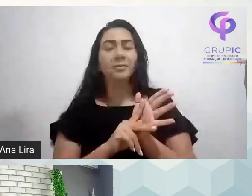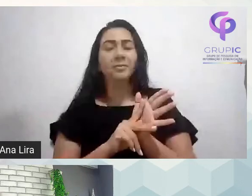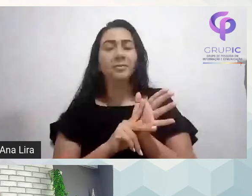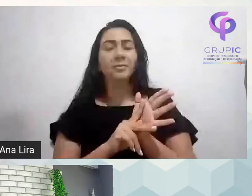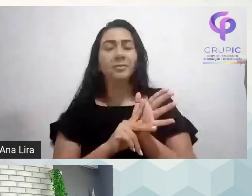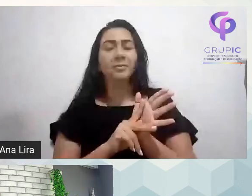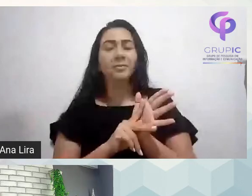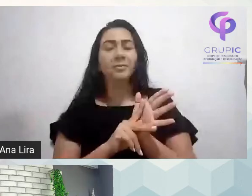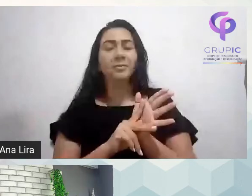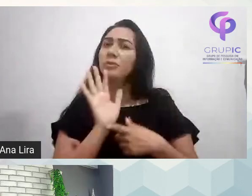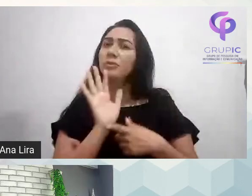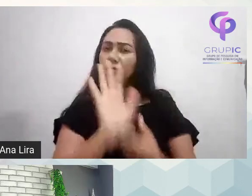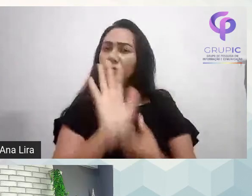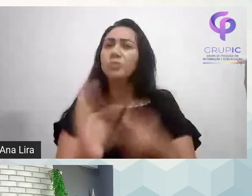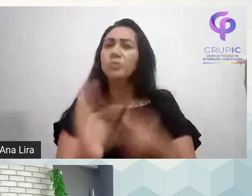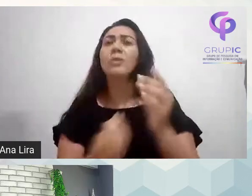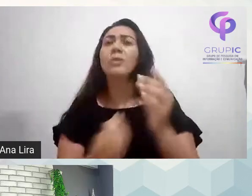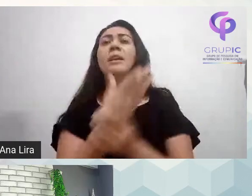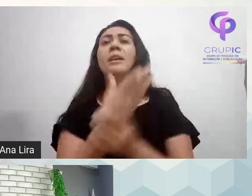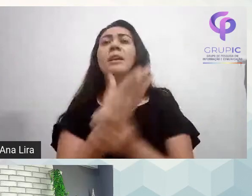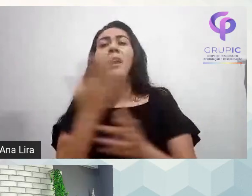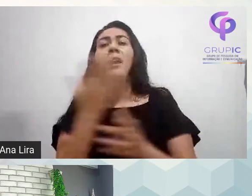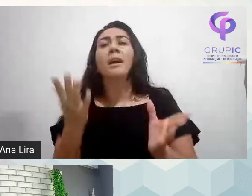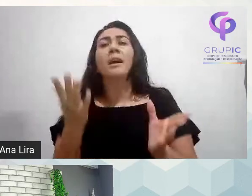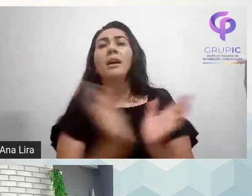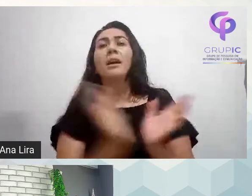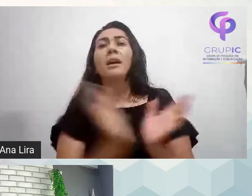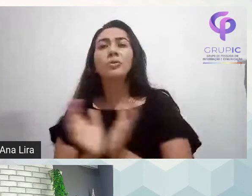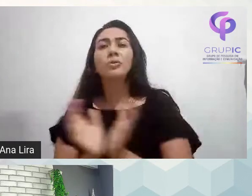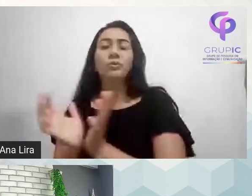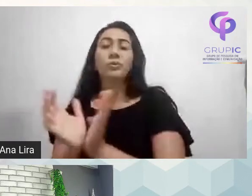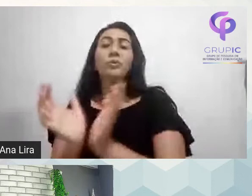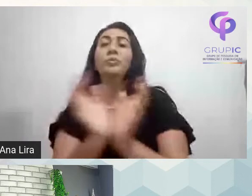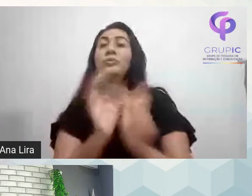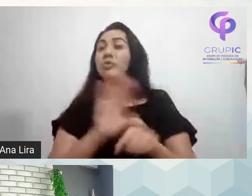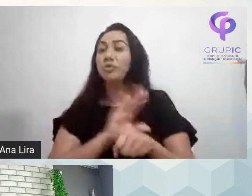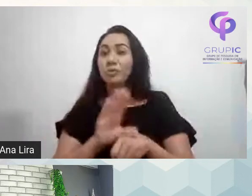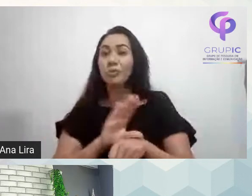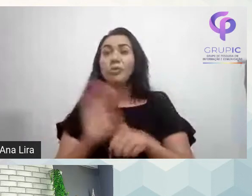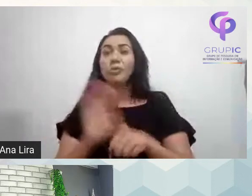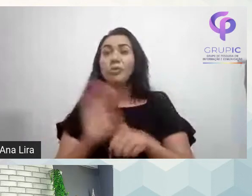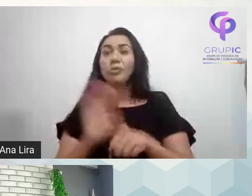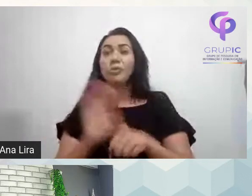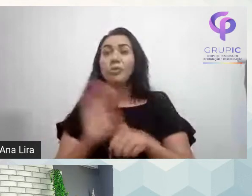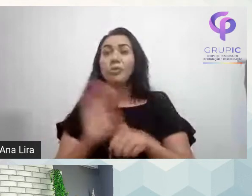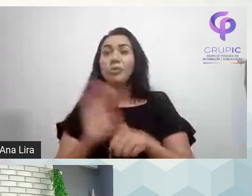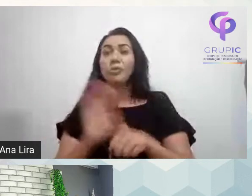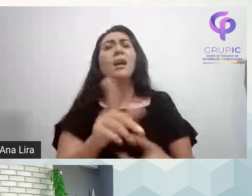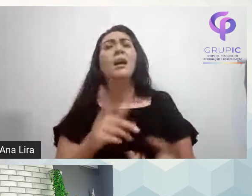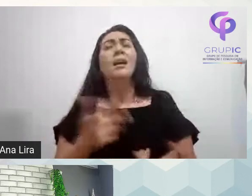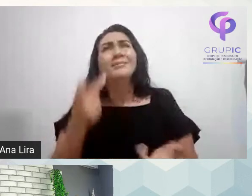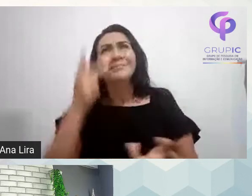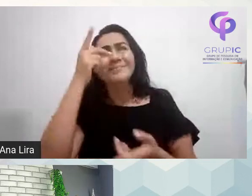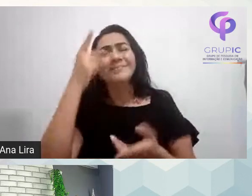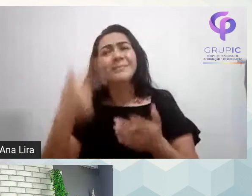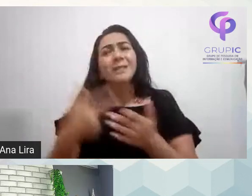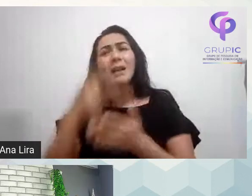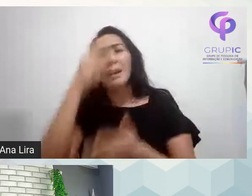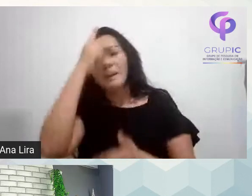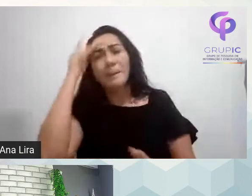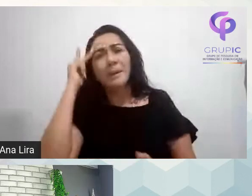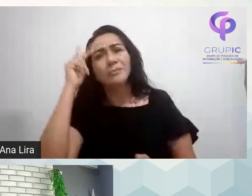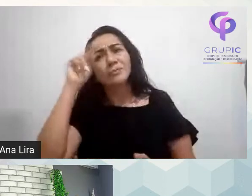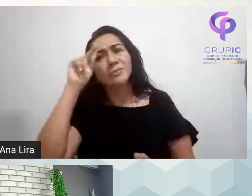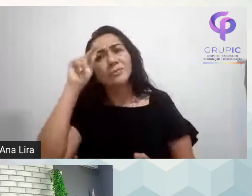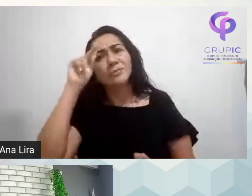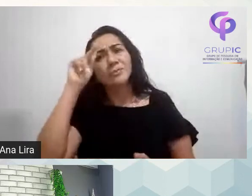associações, né? Então, às vezes, a gente, o que eu tenho que fazer? O que eu devo fazer para abrir uma instituição, para abrir uma ONG, né? Uma organização